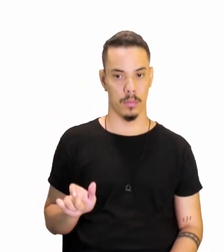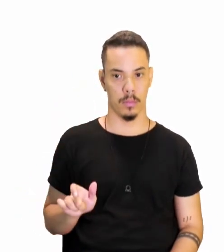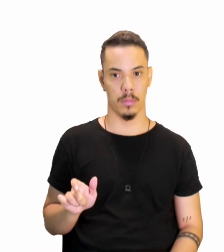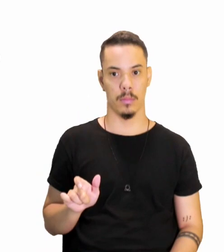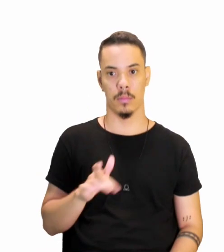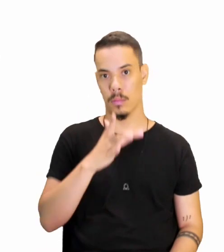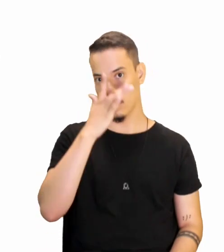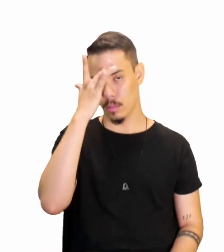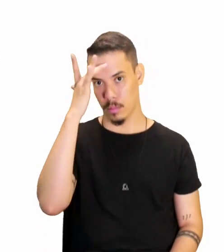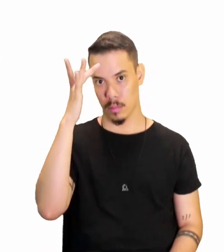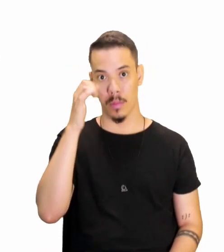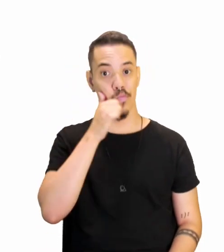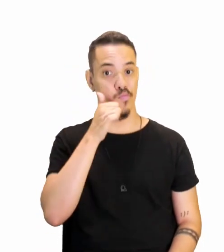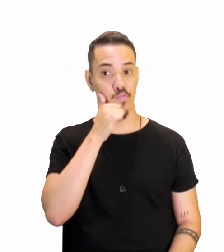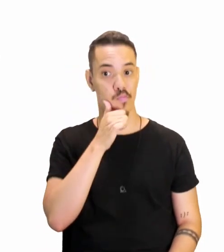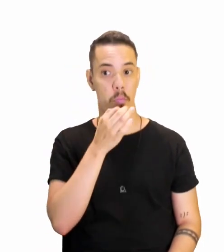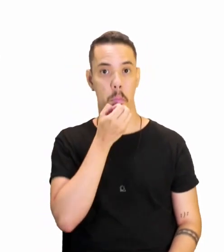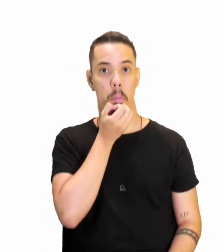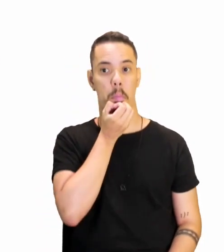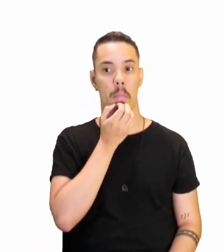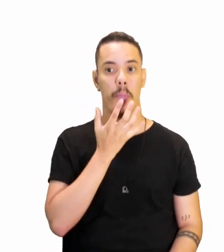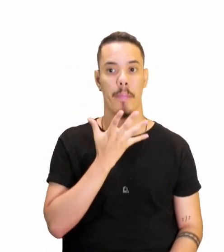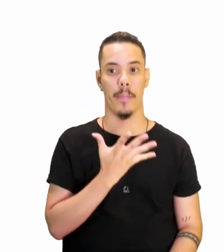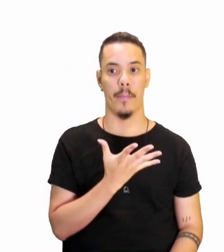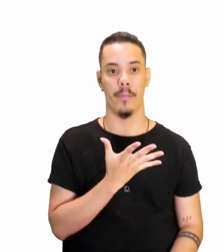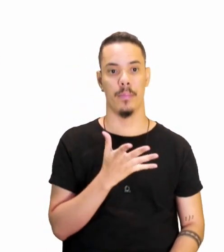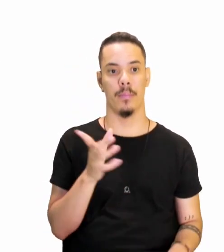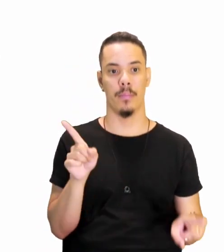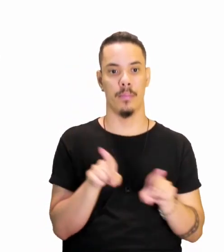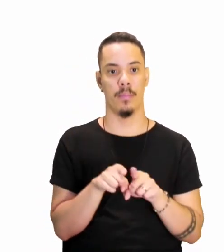de boa figura e